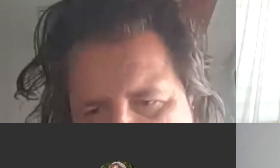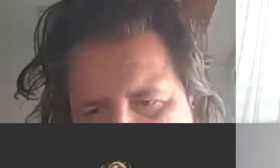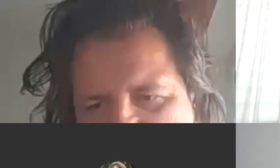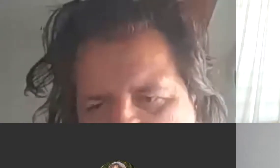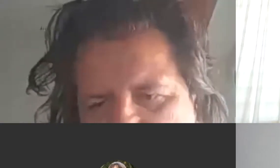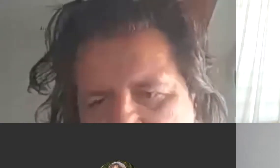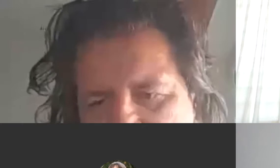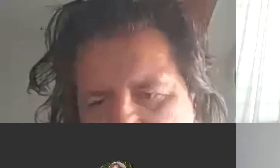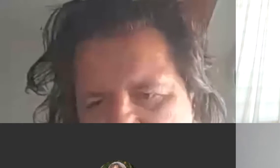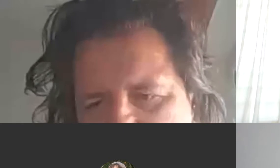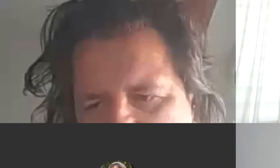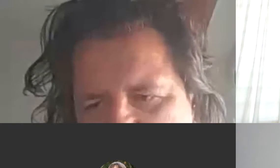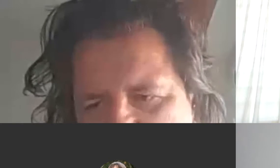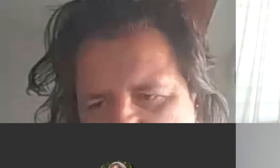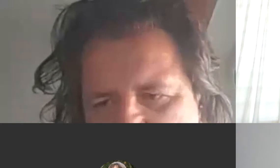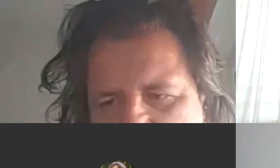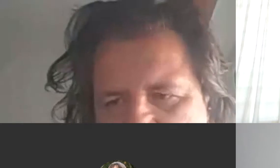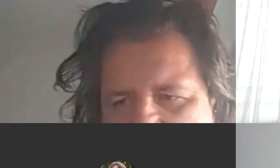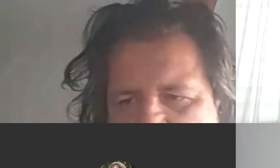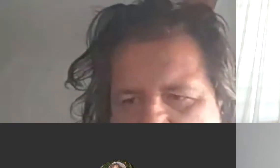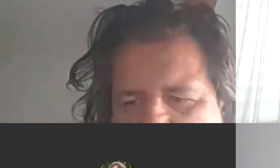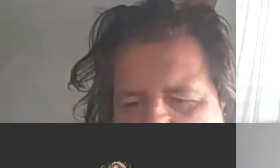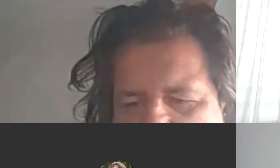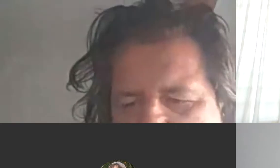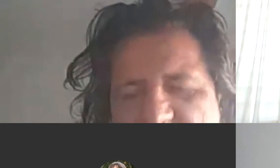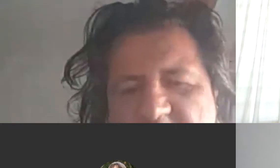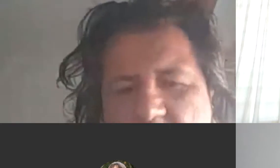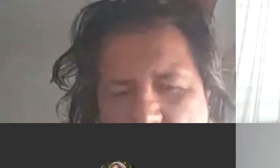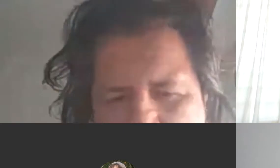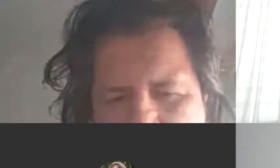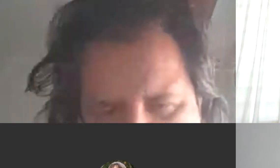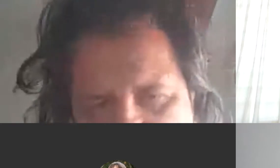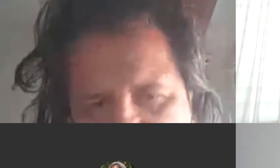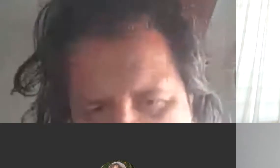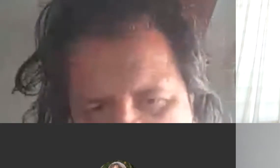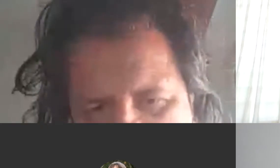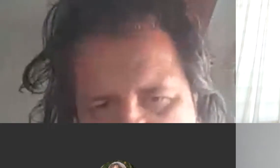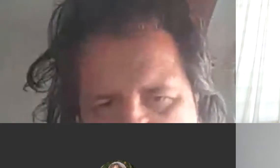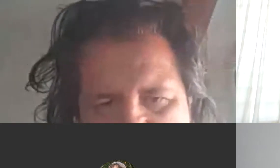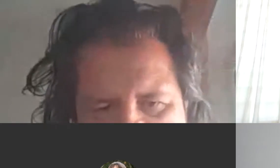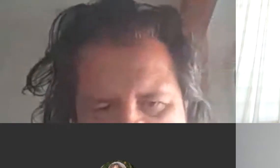física será cada vez mais a